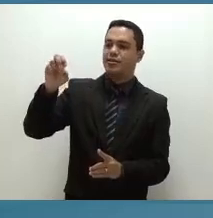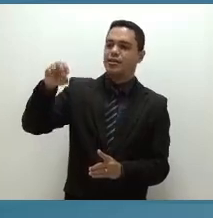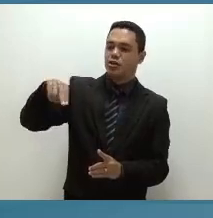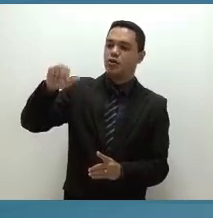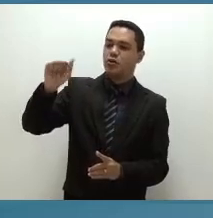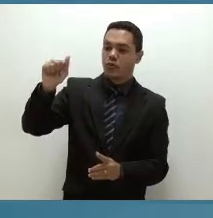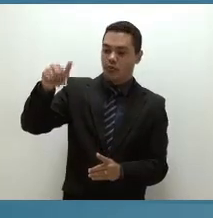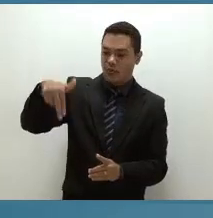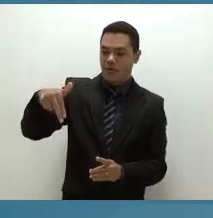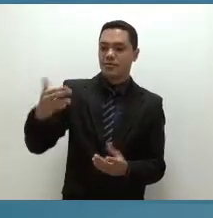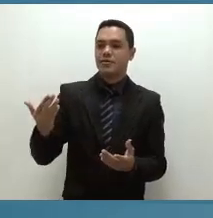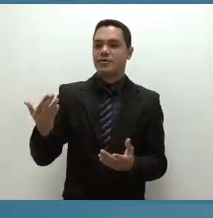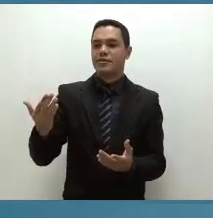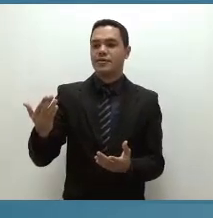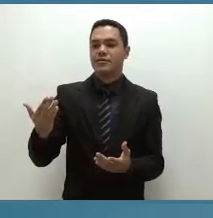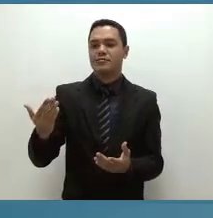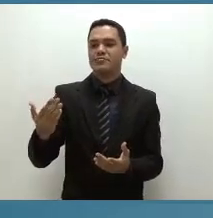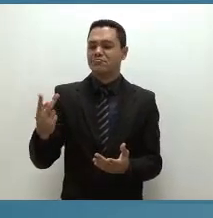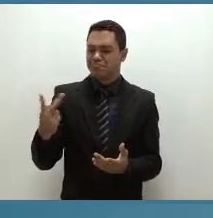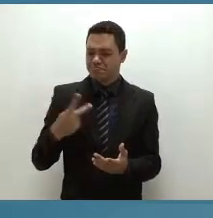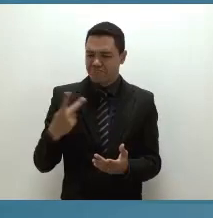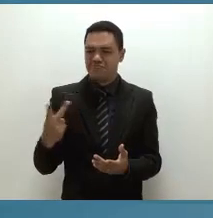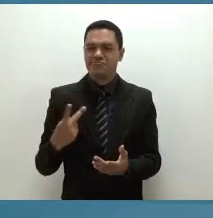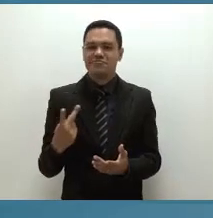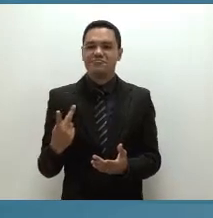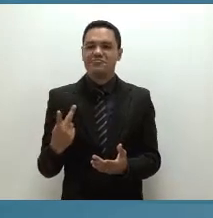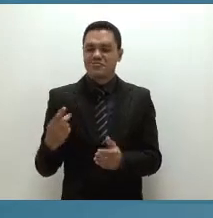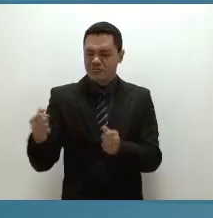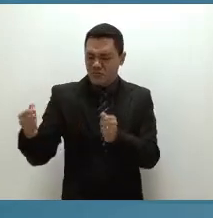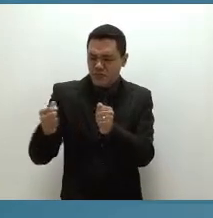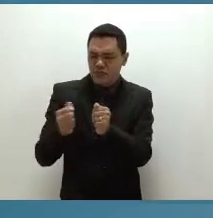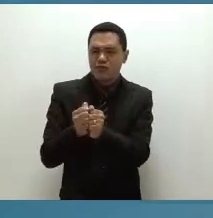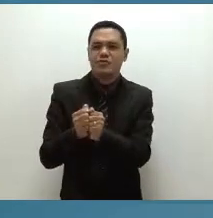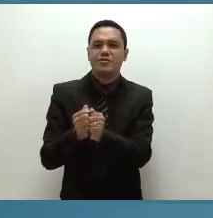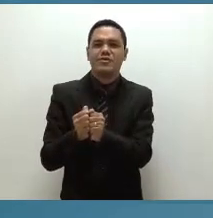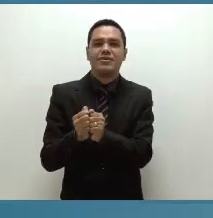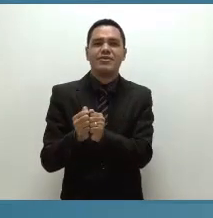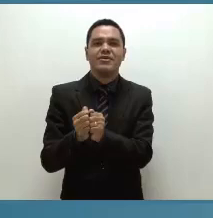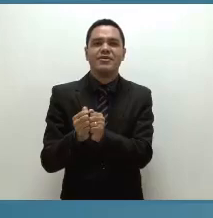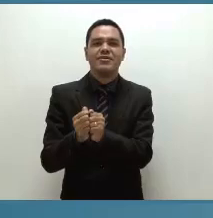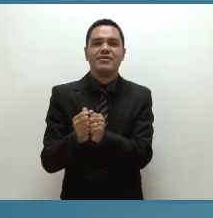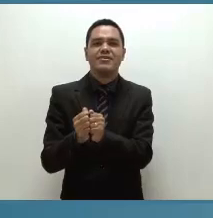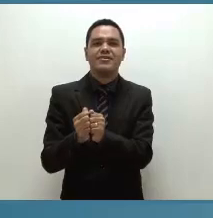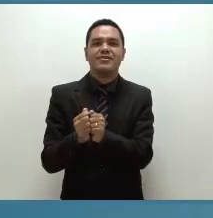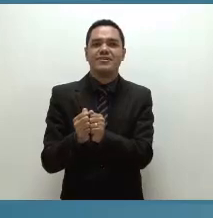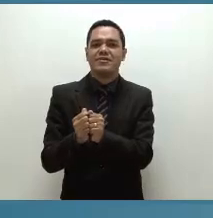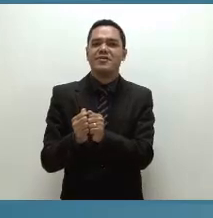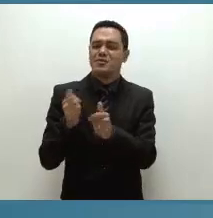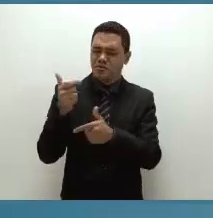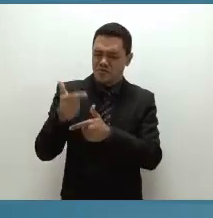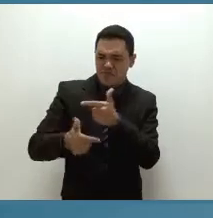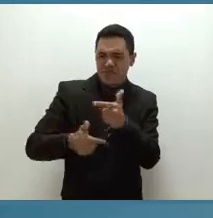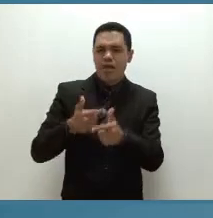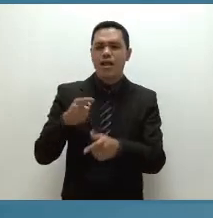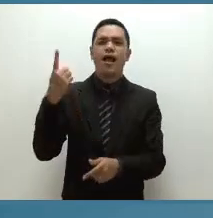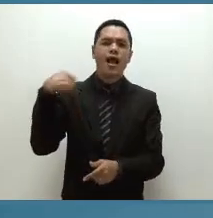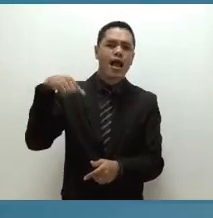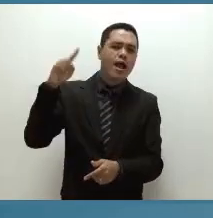em nome do desembargador Leonan, Gondim da Cruz, que estivemos juntos no